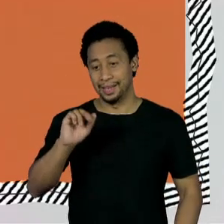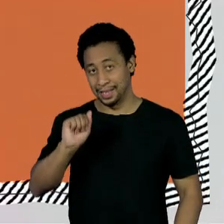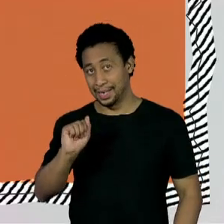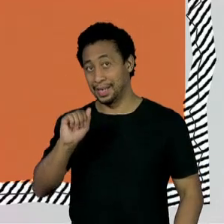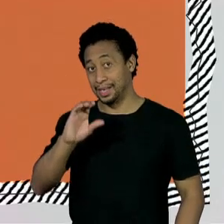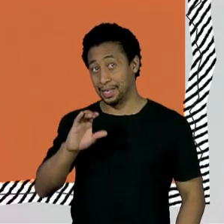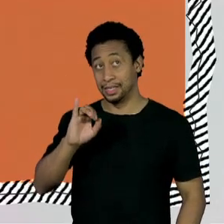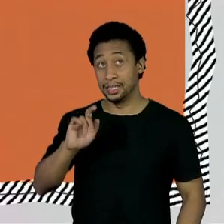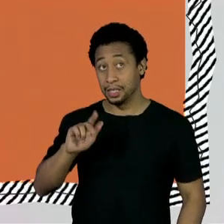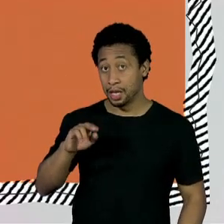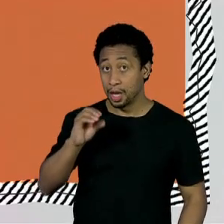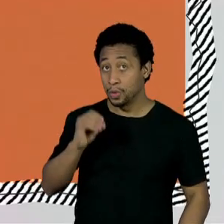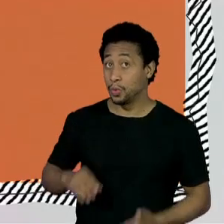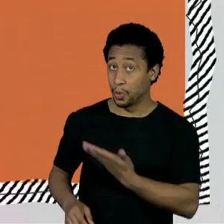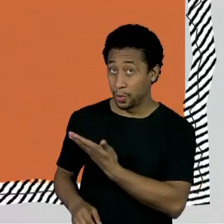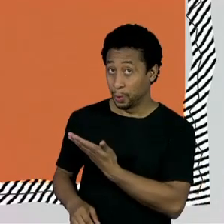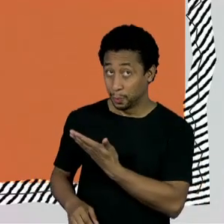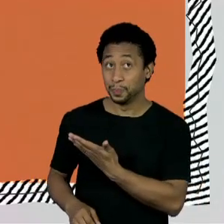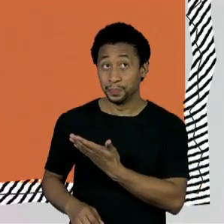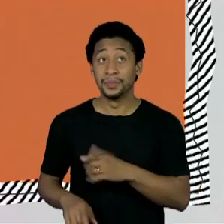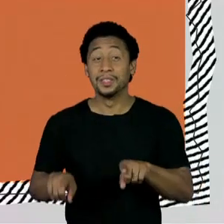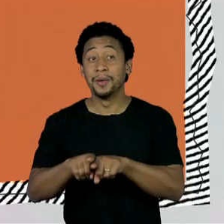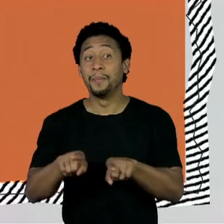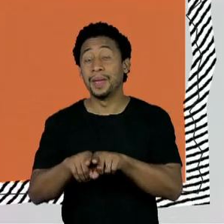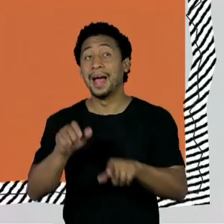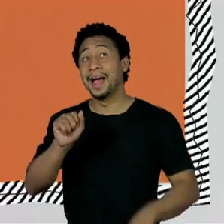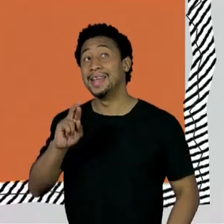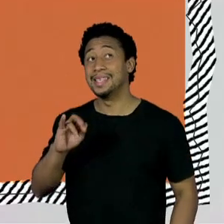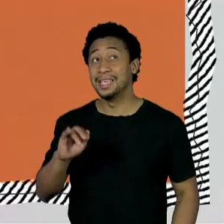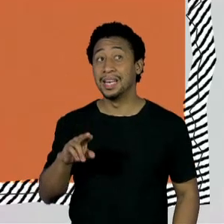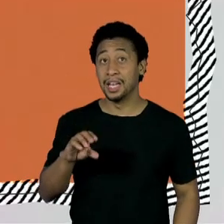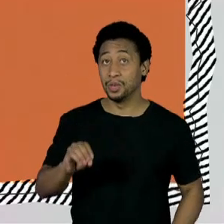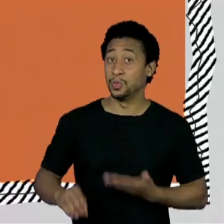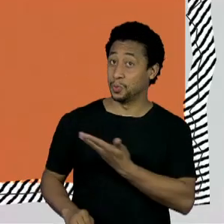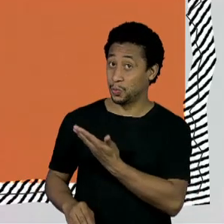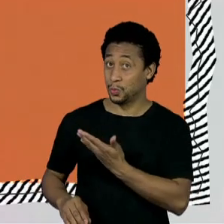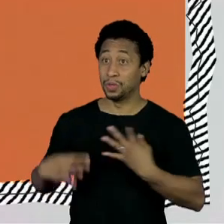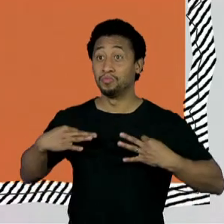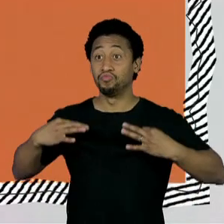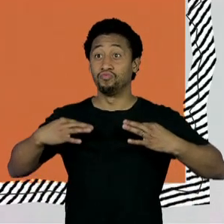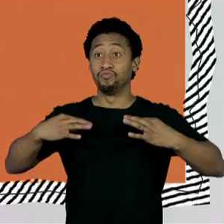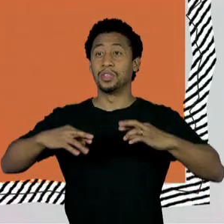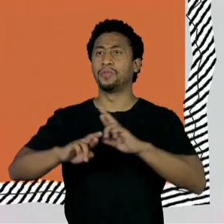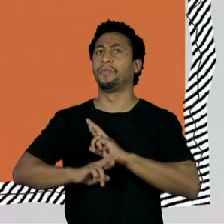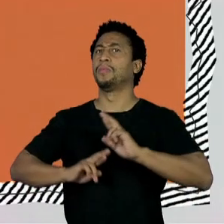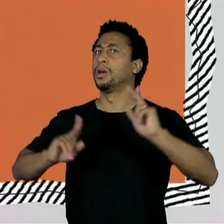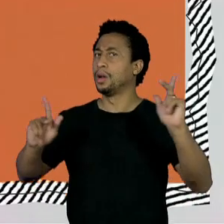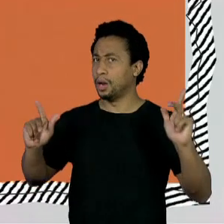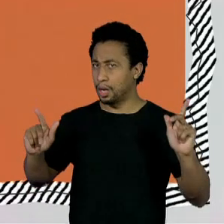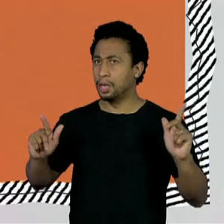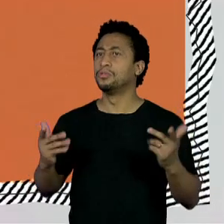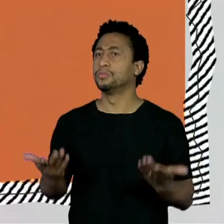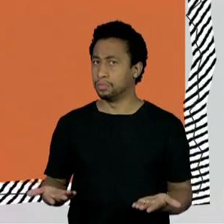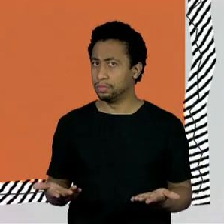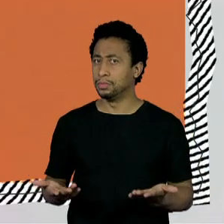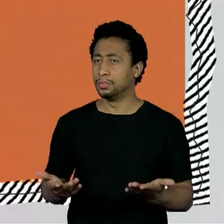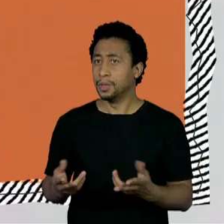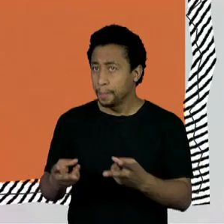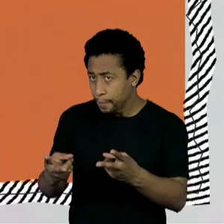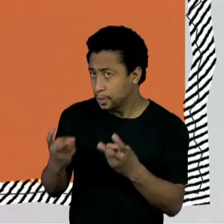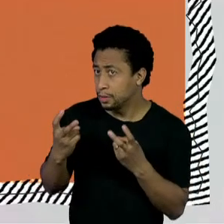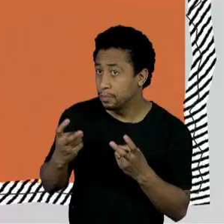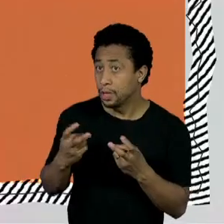Ariano Suassuna na década de 40. Olha. Aqueles linhos pesados. Linhos e leves. A professora falou assim, você anotou o